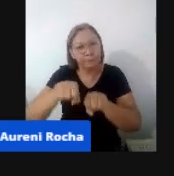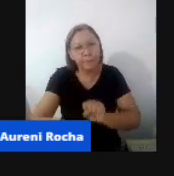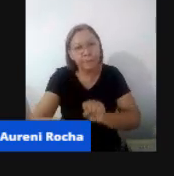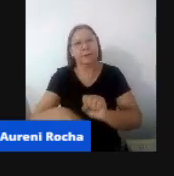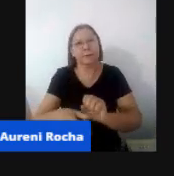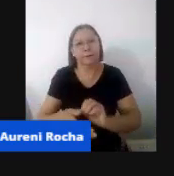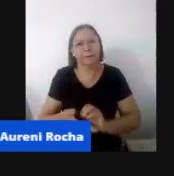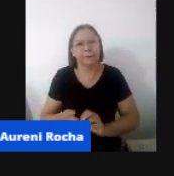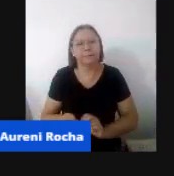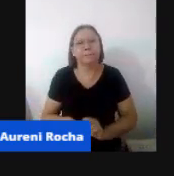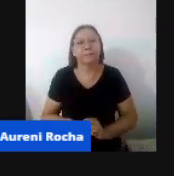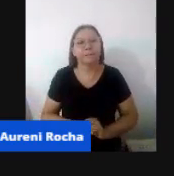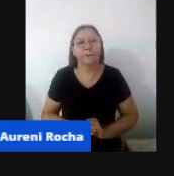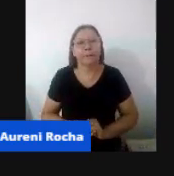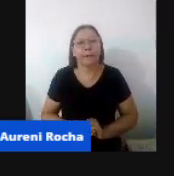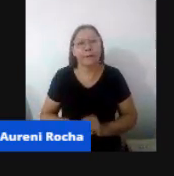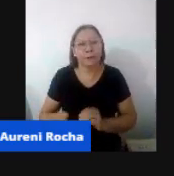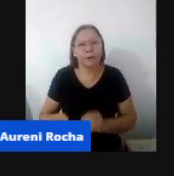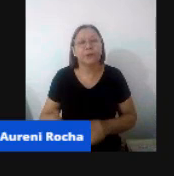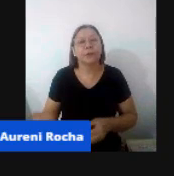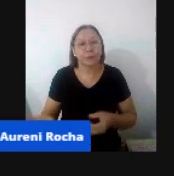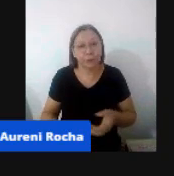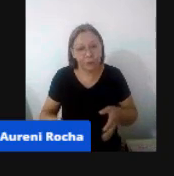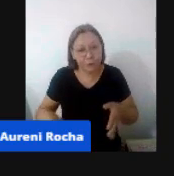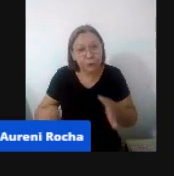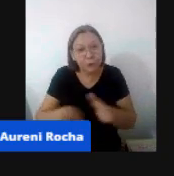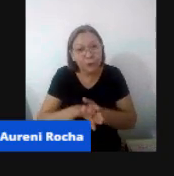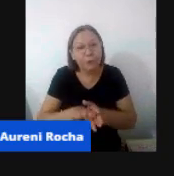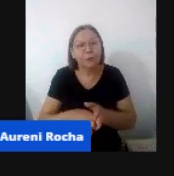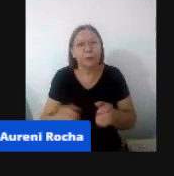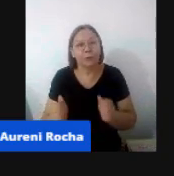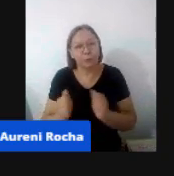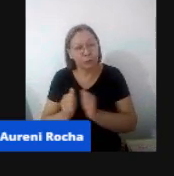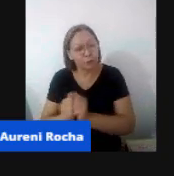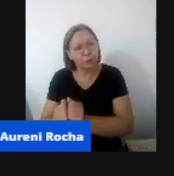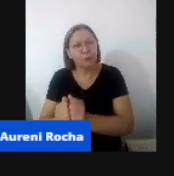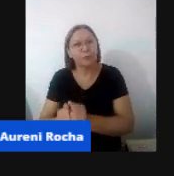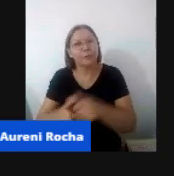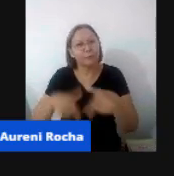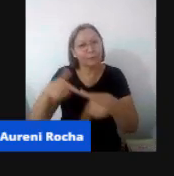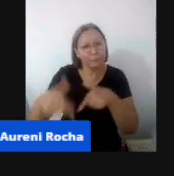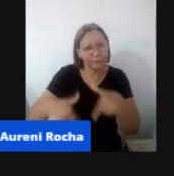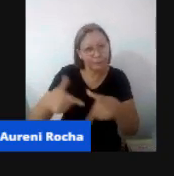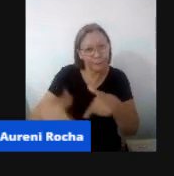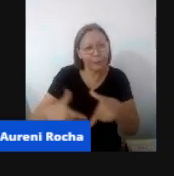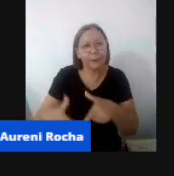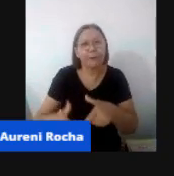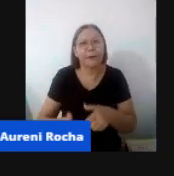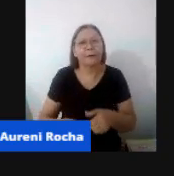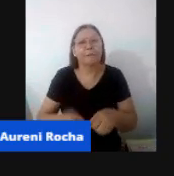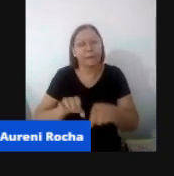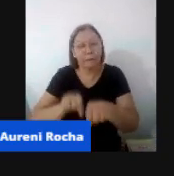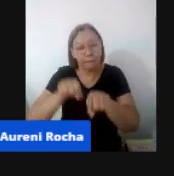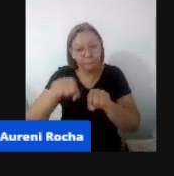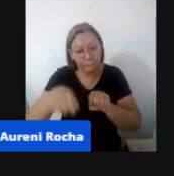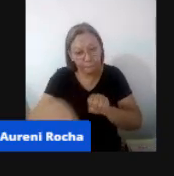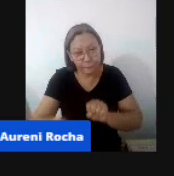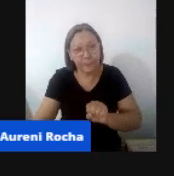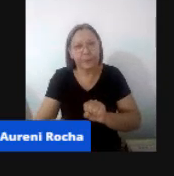já coloca aqui também junto conosco para trabalhar. Então, para fazer a formação de hoje, como formadores, está eu, professor